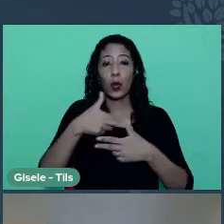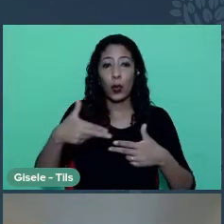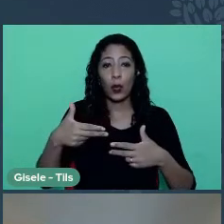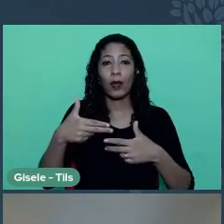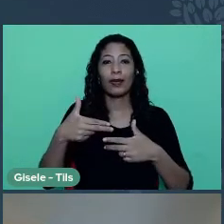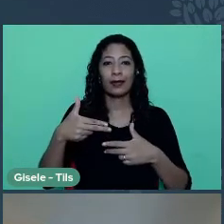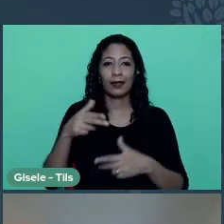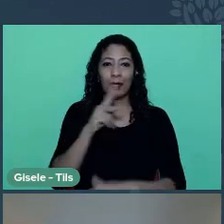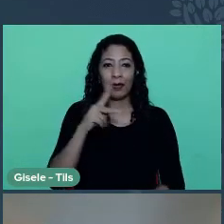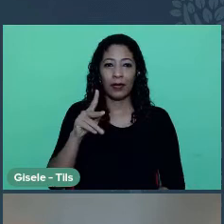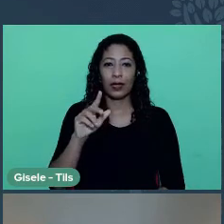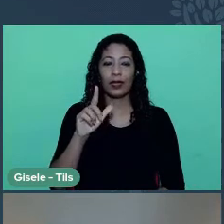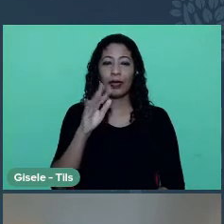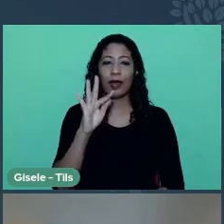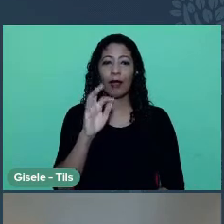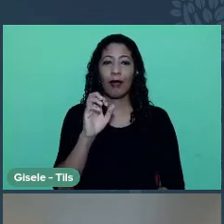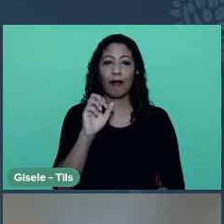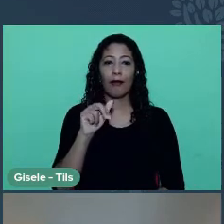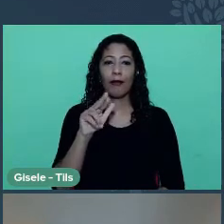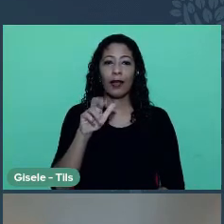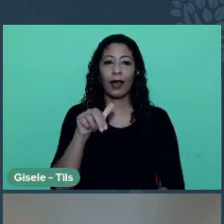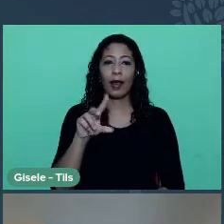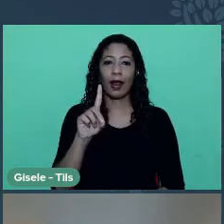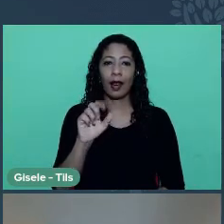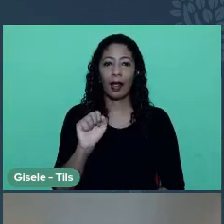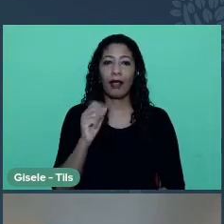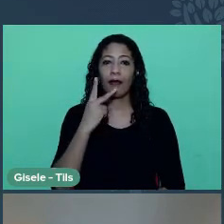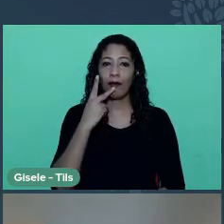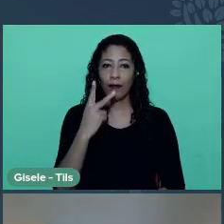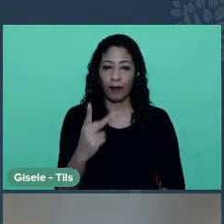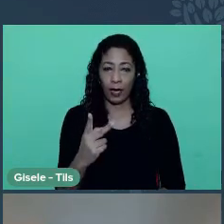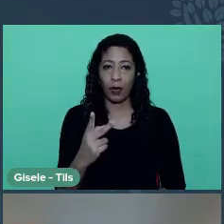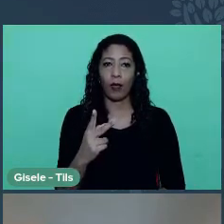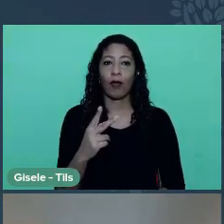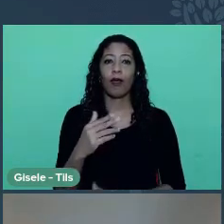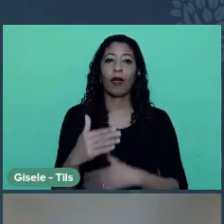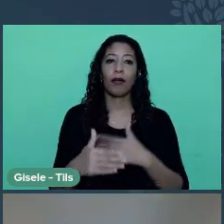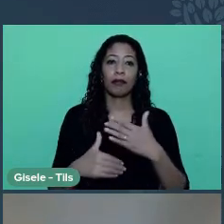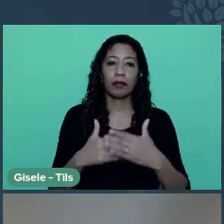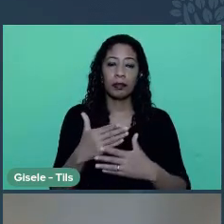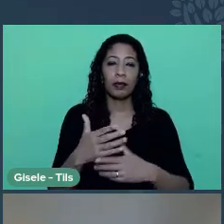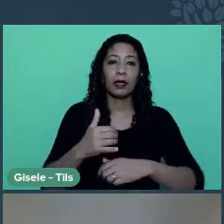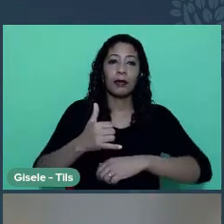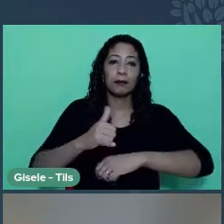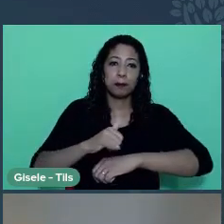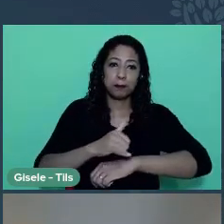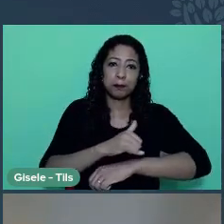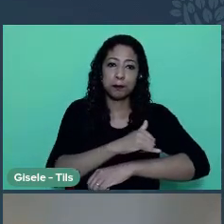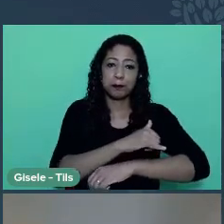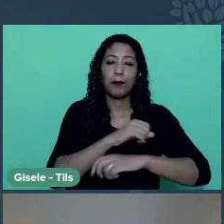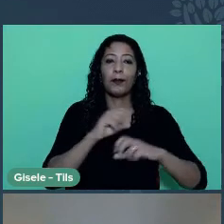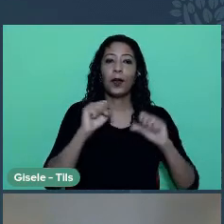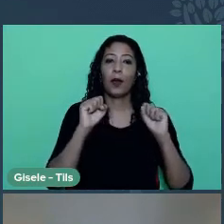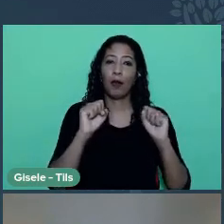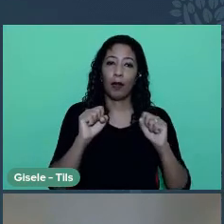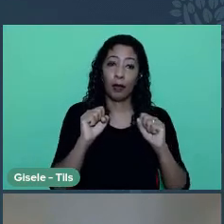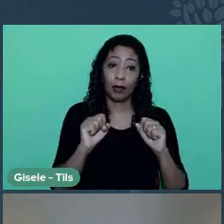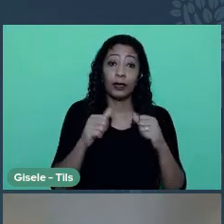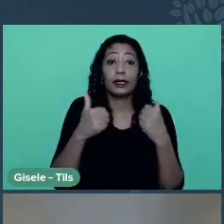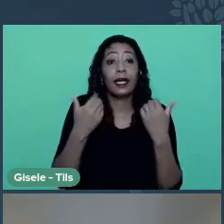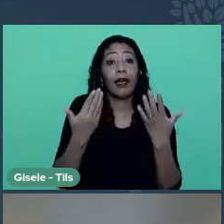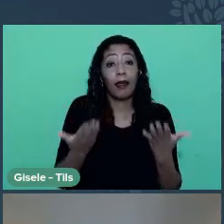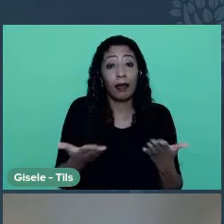agora há pouco, elas têm a proporção de ter mais sobrepeso, né? E, portanto, deve